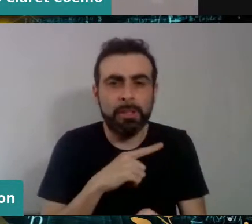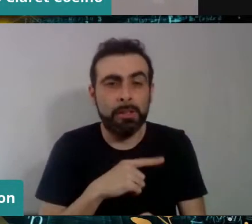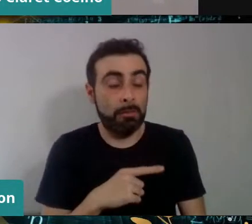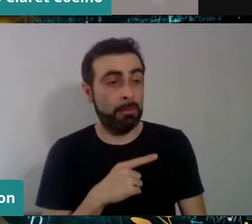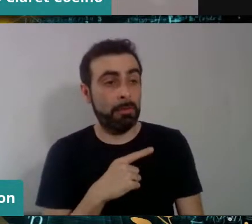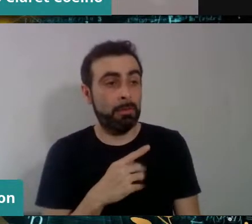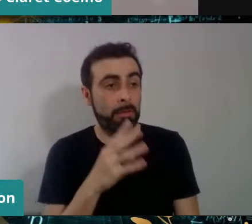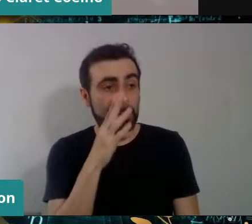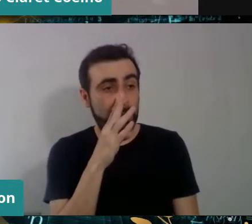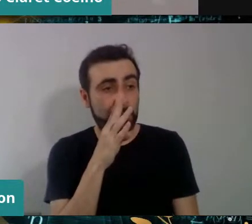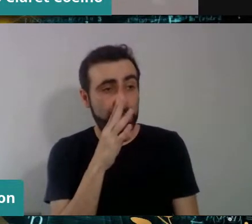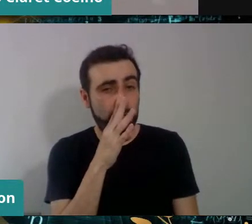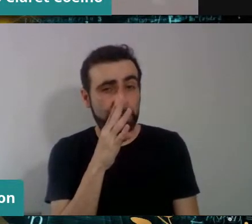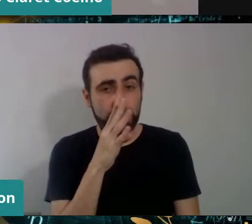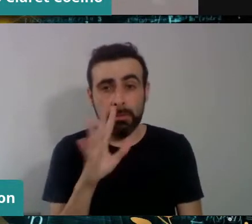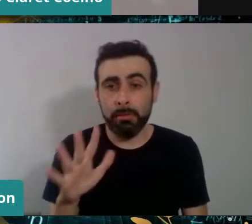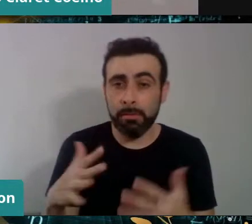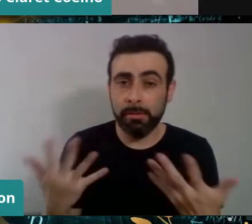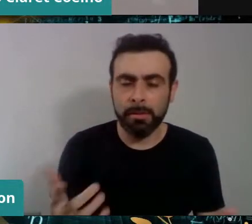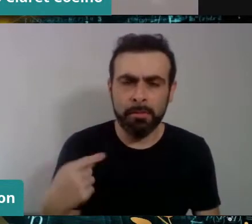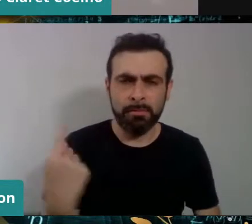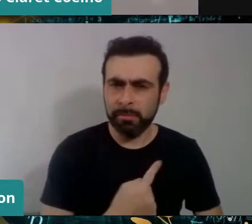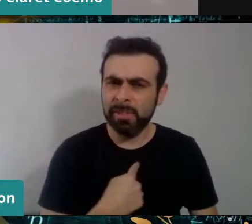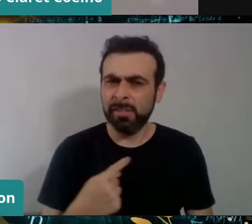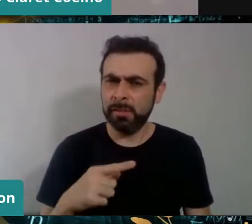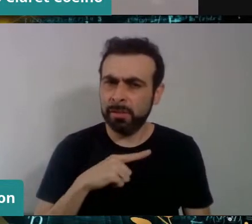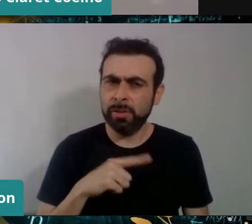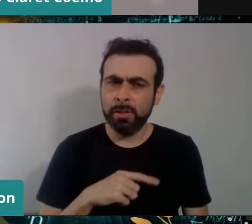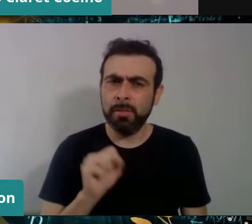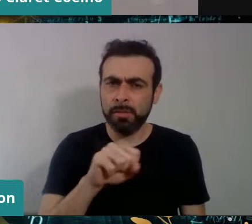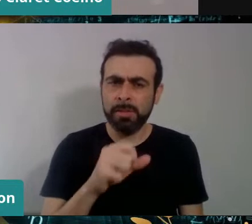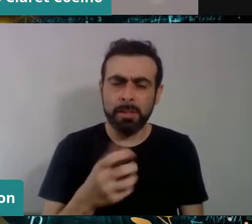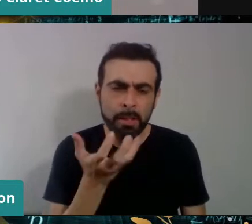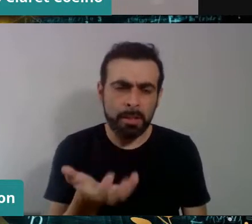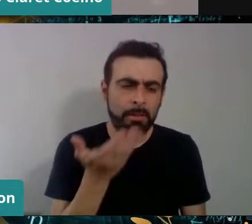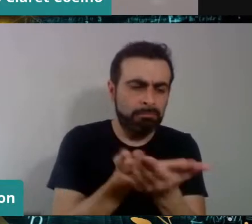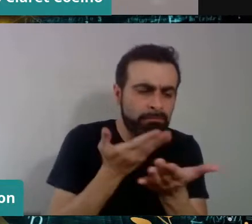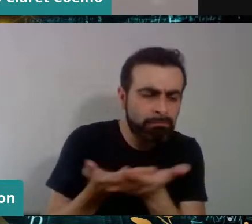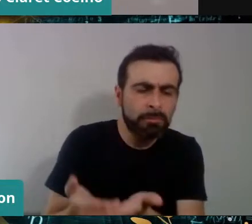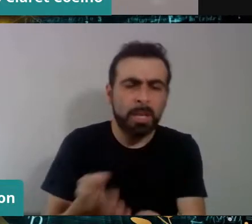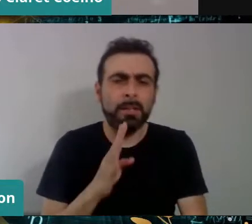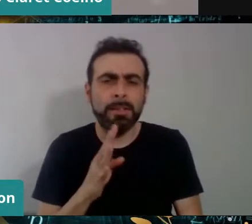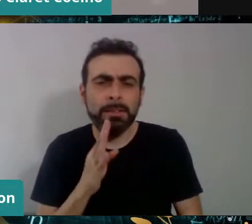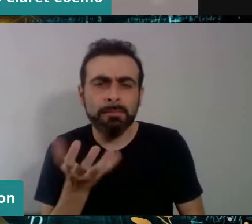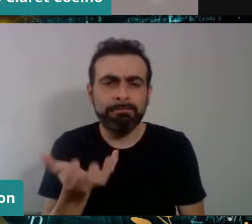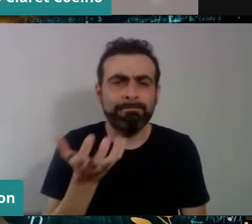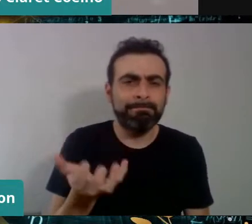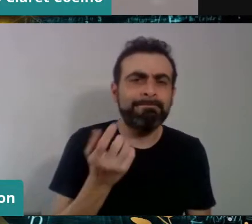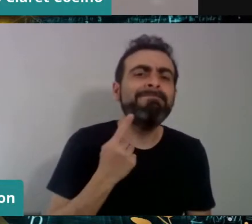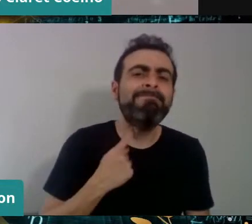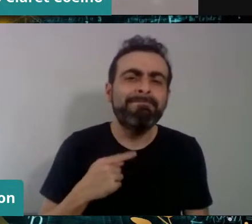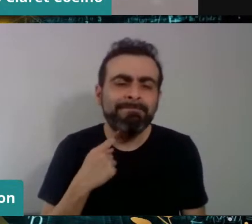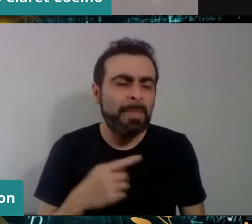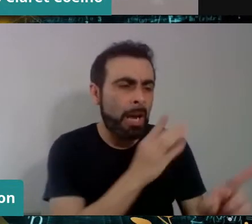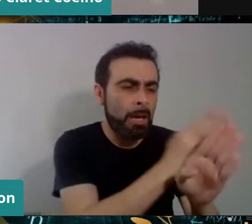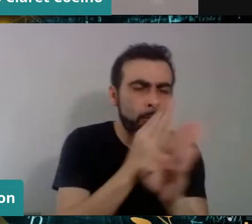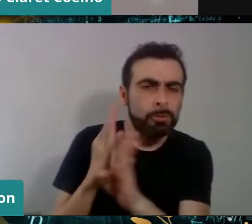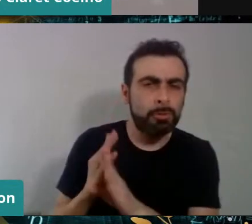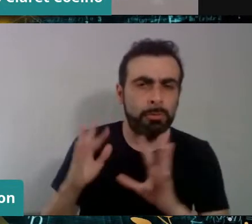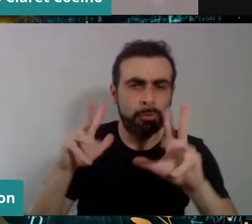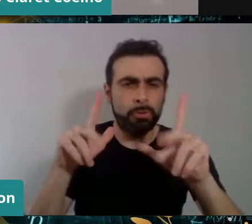Então, criava-se um entusiasmo na gente, aquele desejo de aprender, de estudar, de conhecer, de descobrir, né? Então, isso me marcou